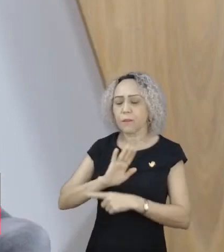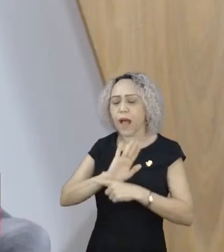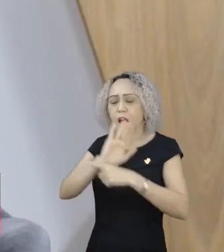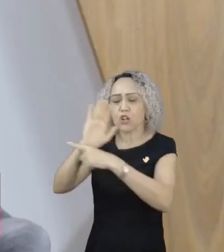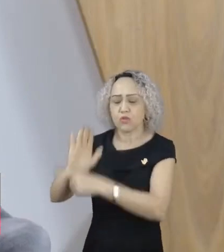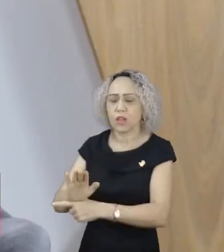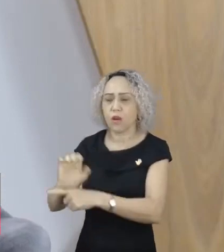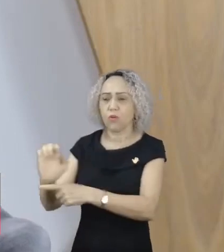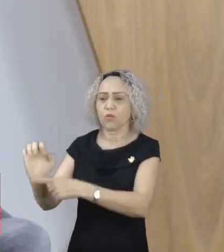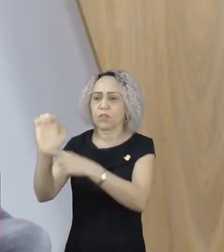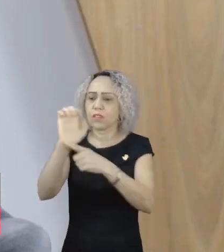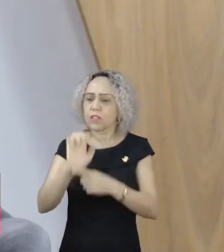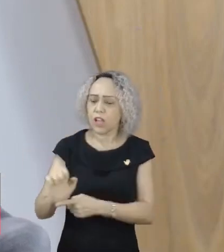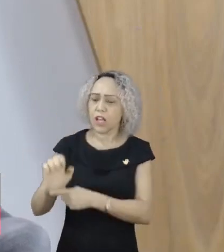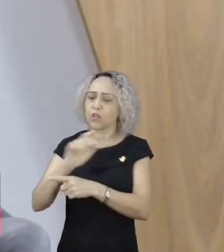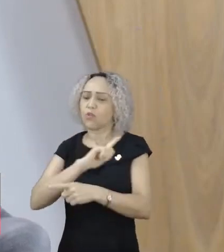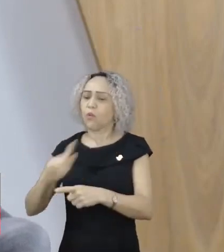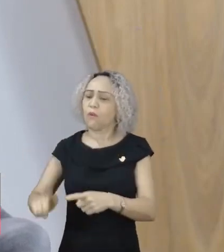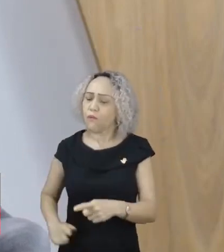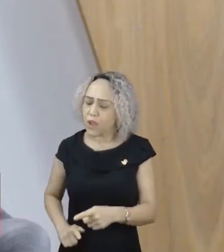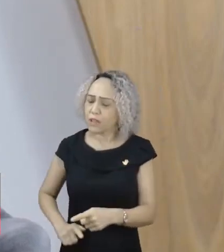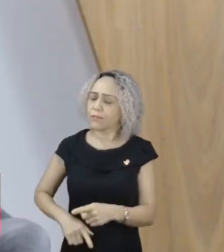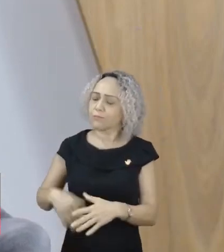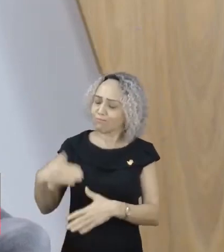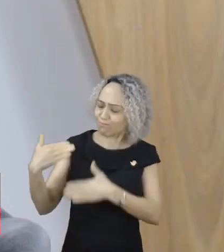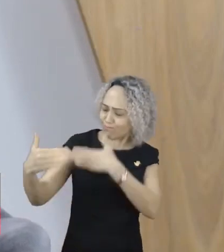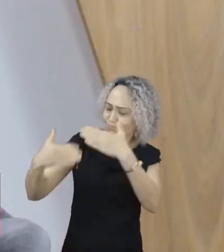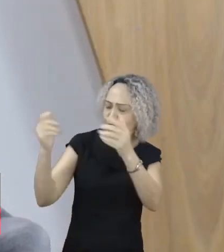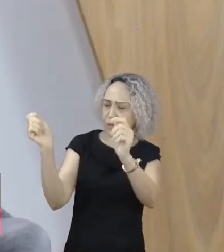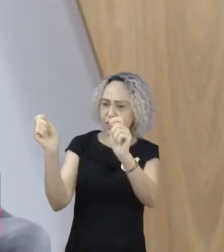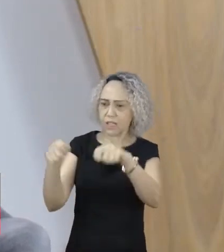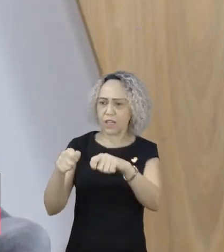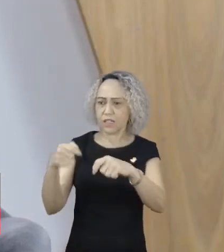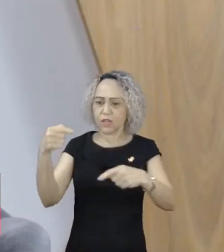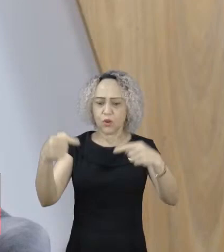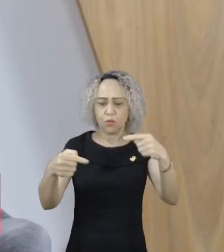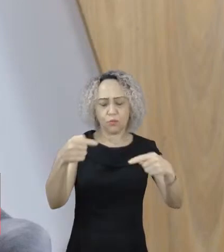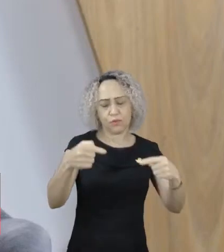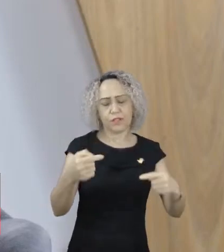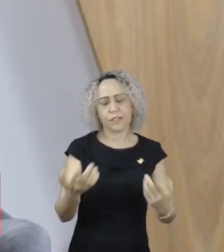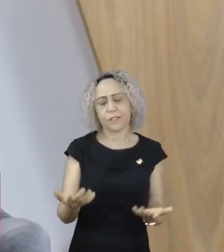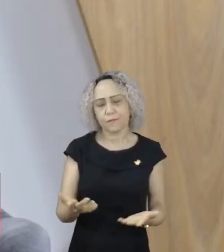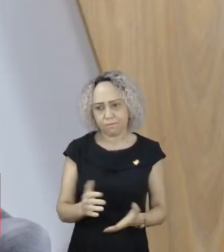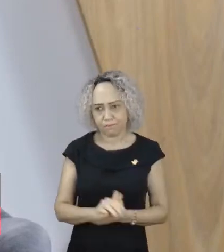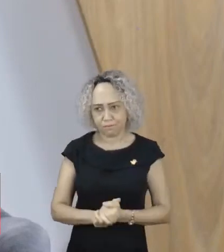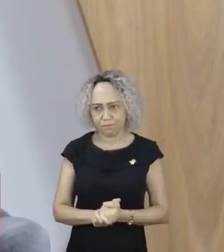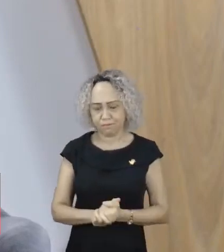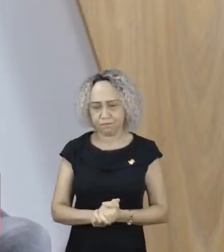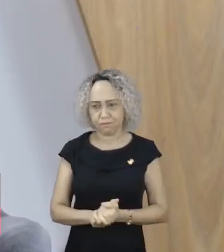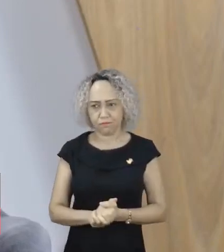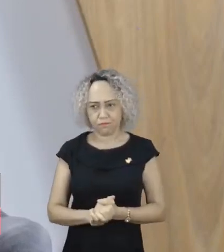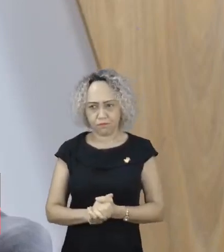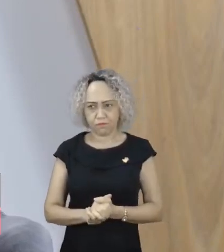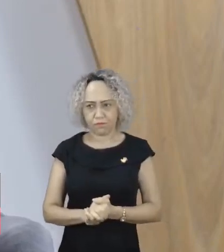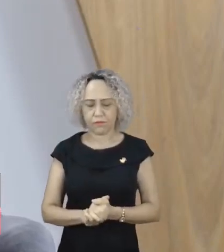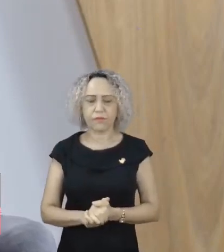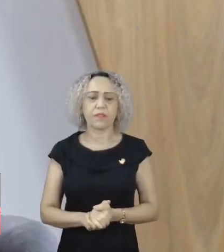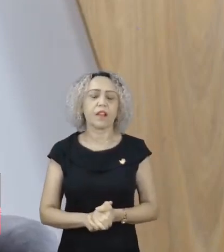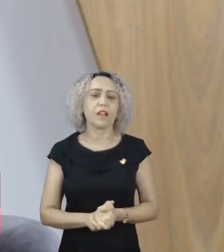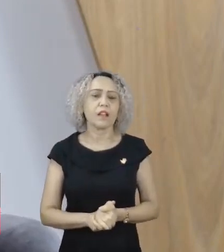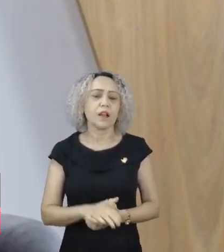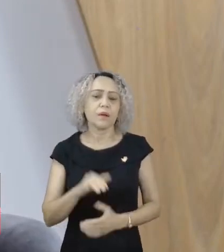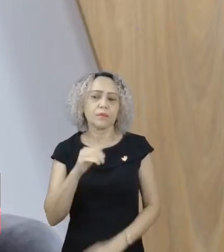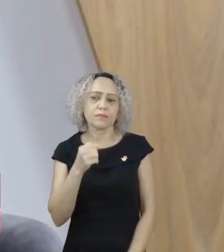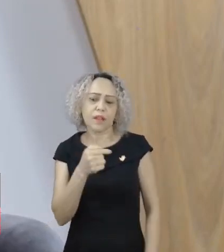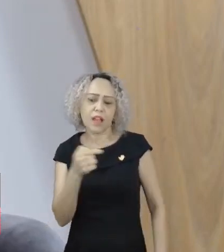final que o presidente quer, que é a gente melhorar realmente a vida da população brasileira. Então, uma coisa que eu acho que foi bem interessante, essa